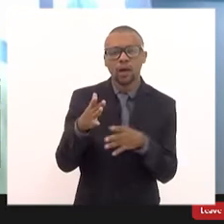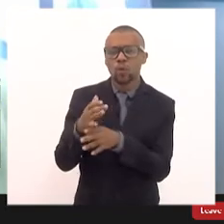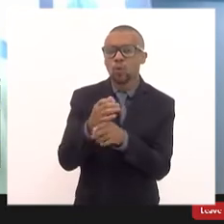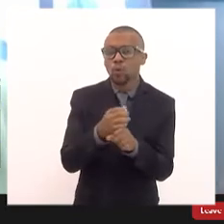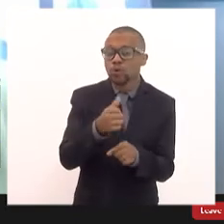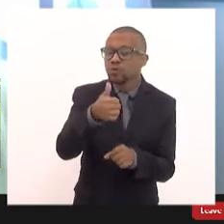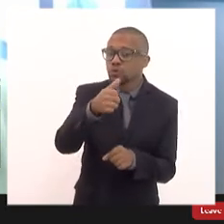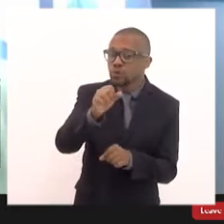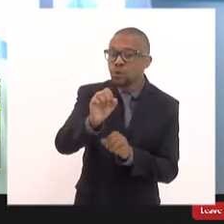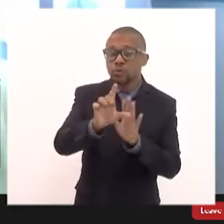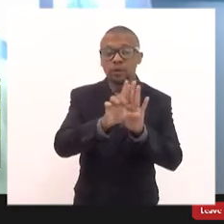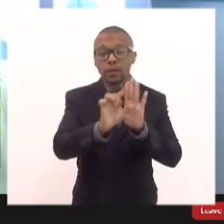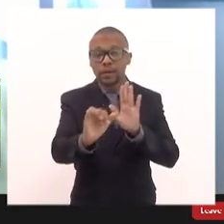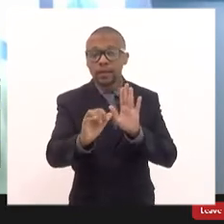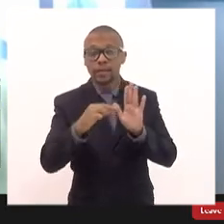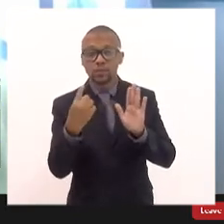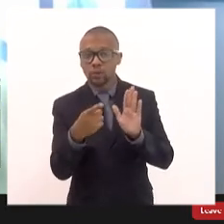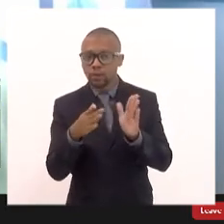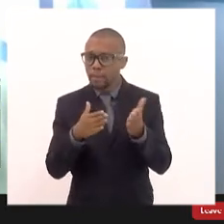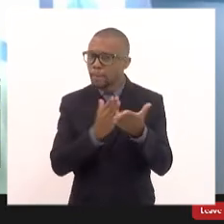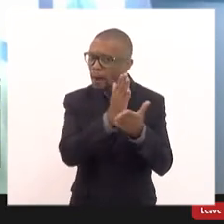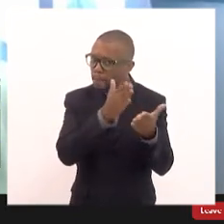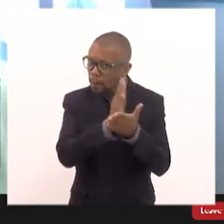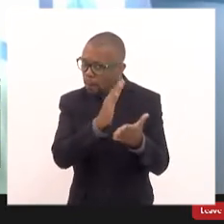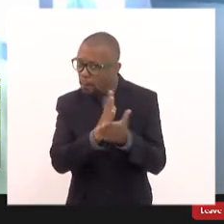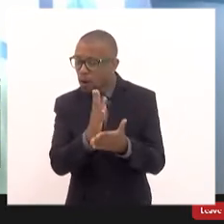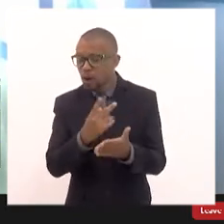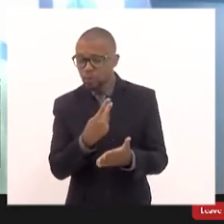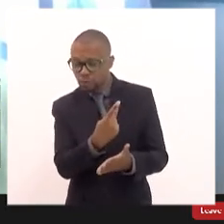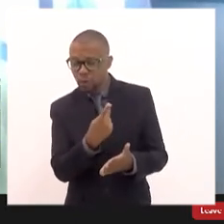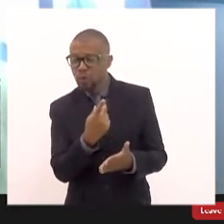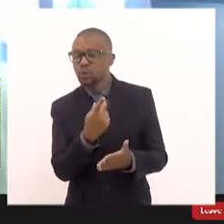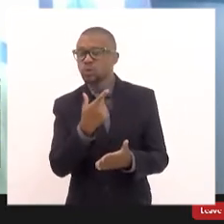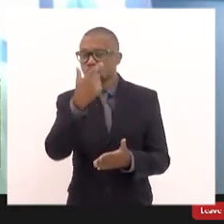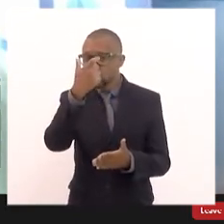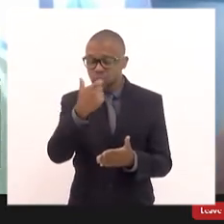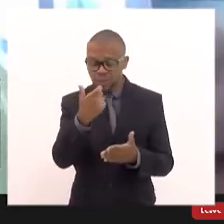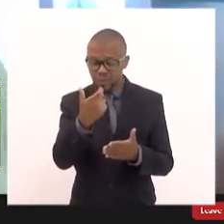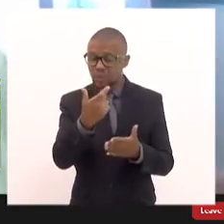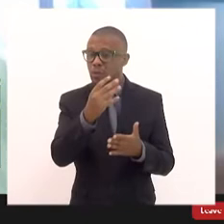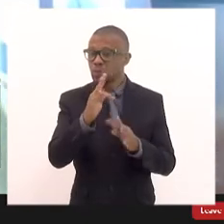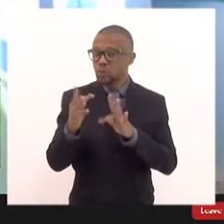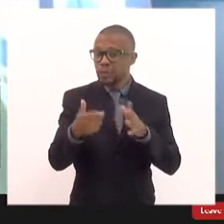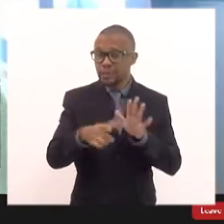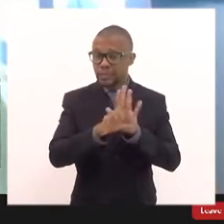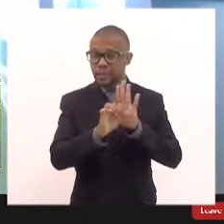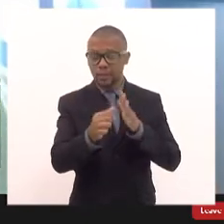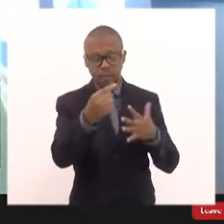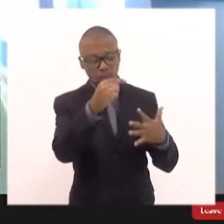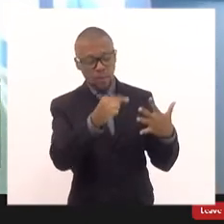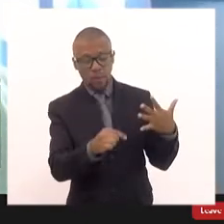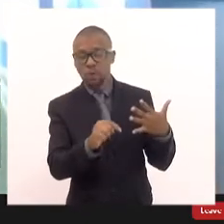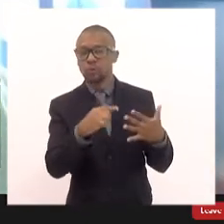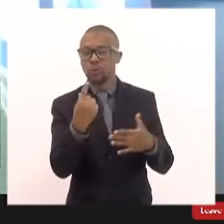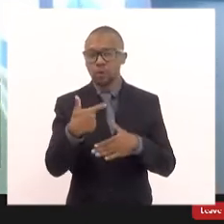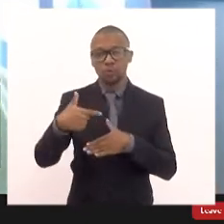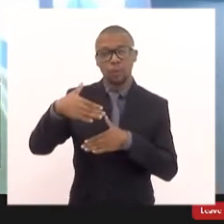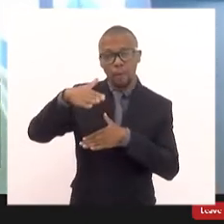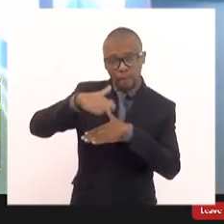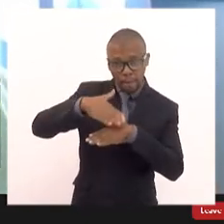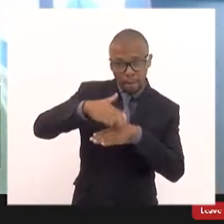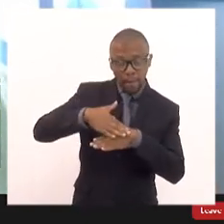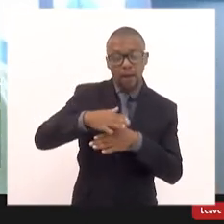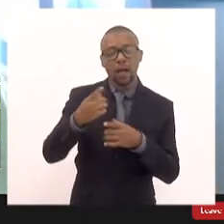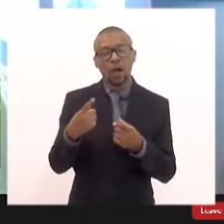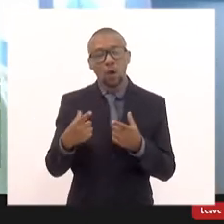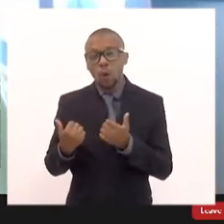aprovamos. Eu e Valdec somos autores ou coautores de praticamente todas essas. Mas é claro que, para não nos